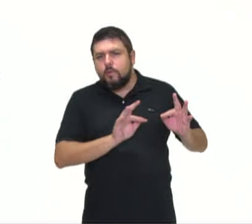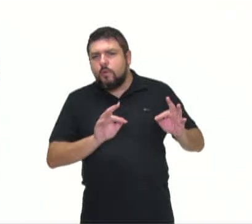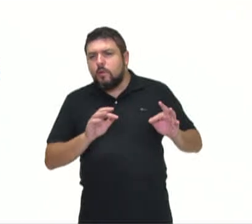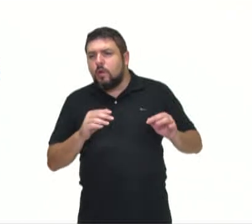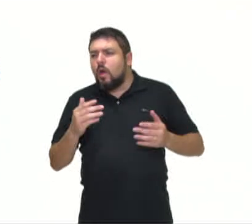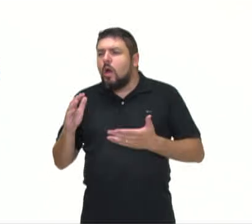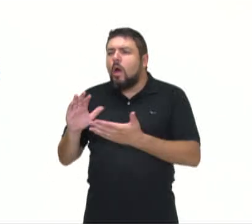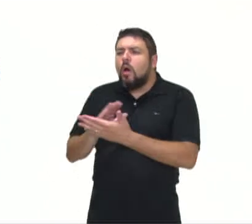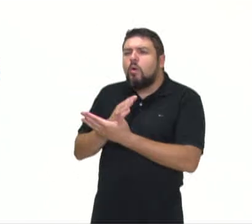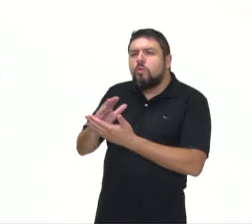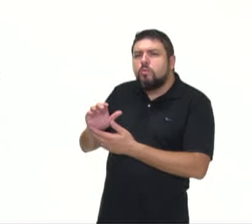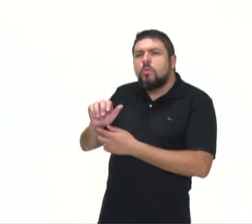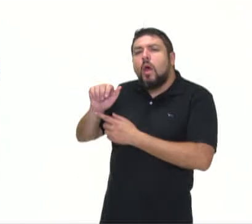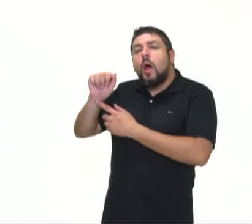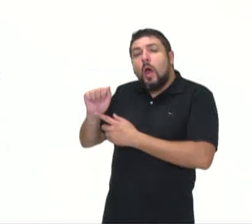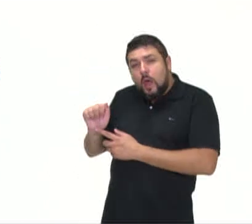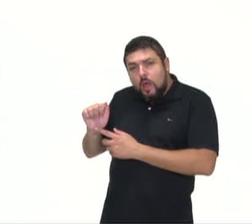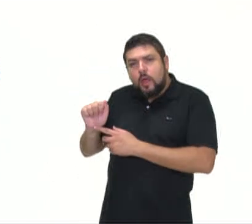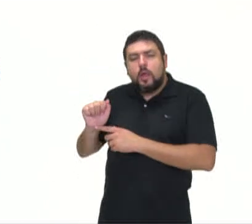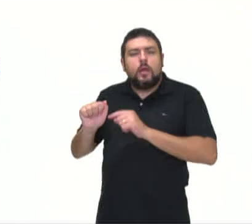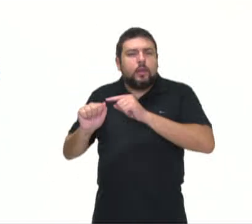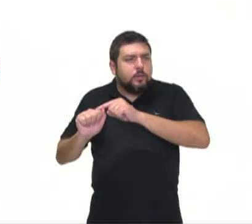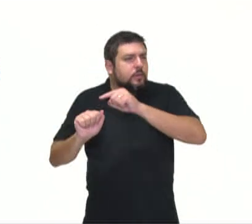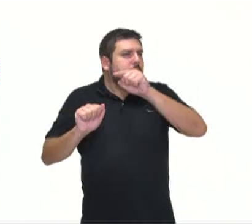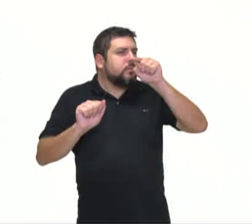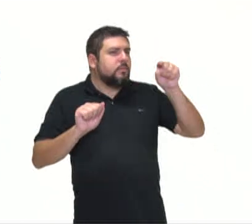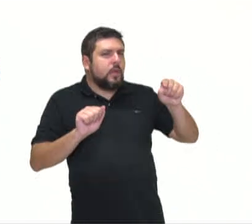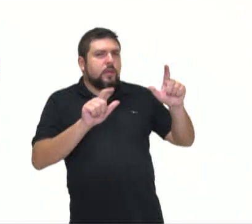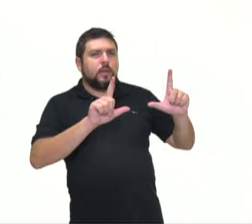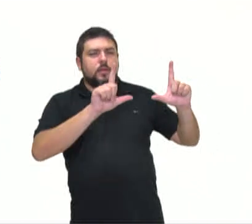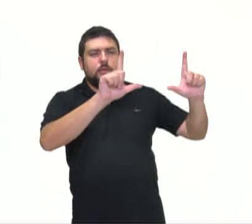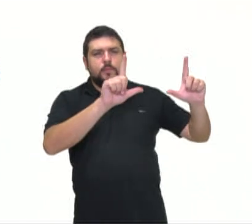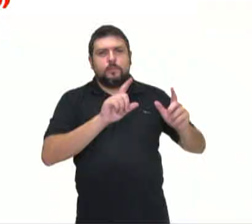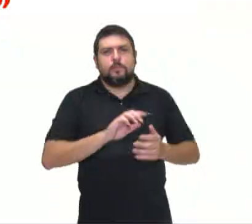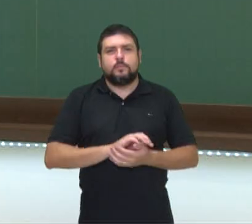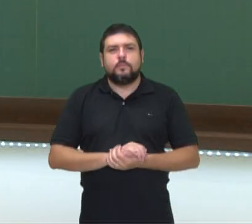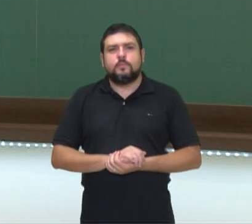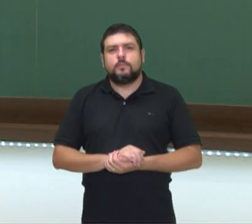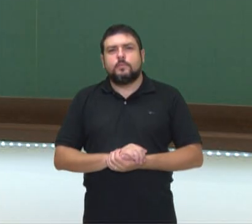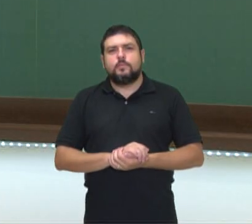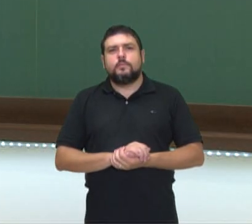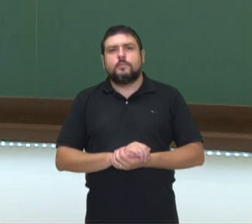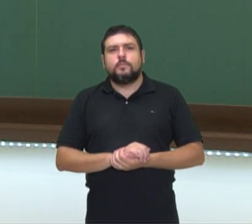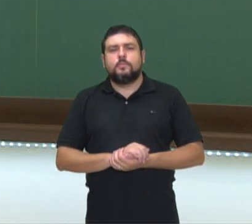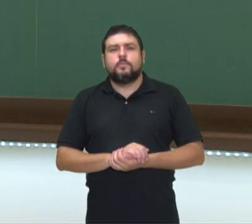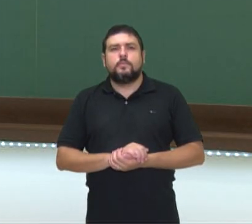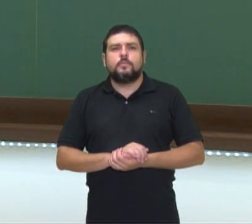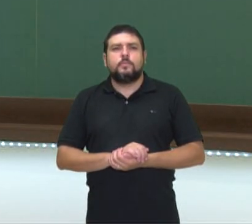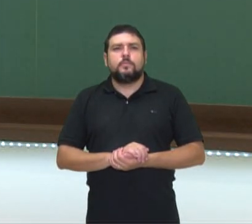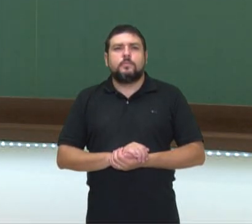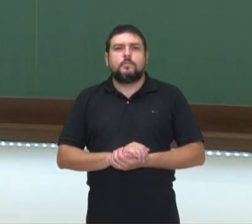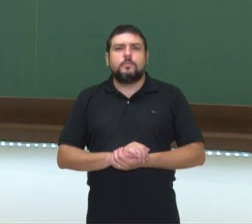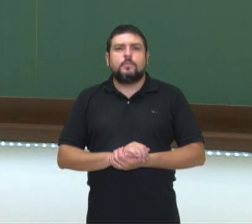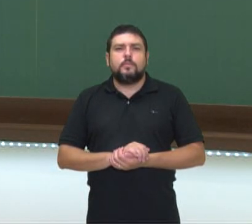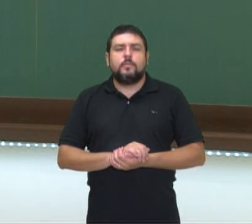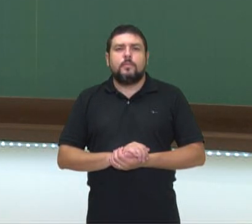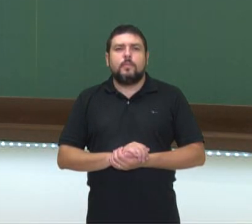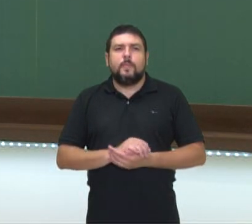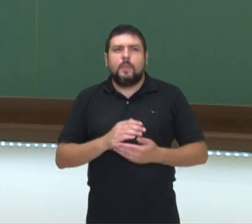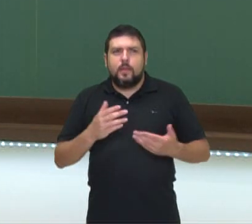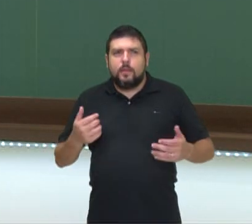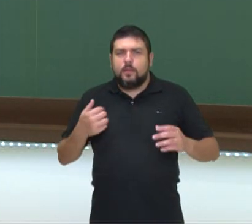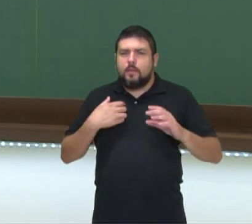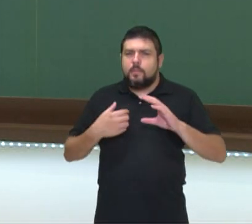novamente. Como característica, nós temos a palavra extraordinária. E com essas ideias das características